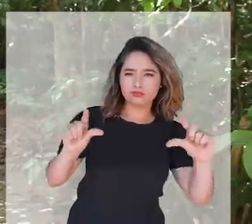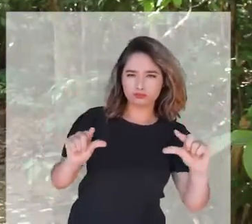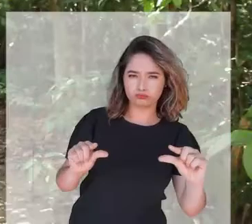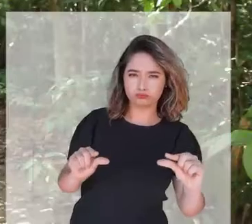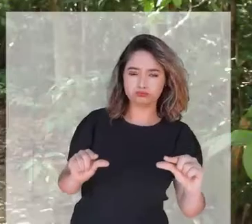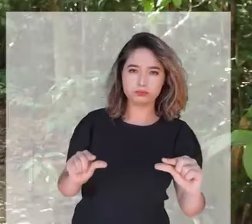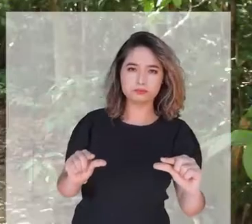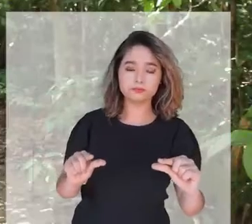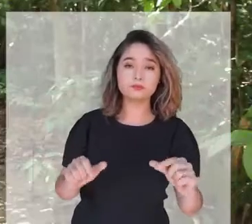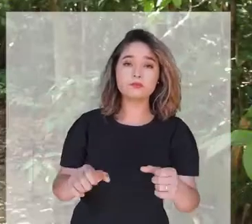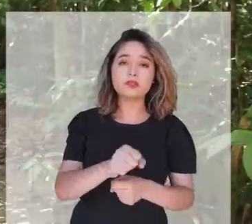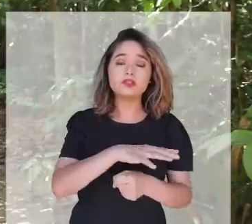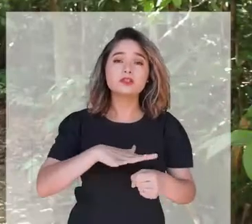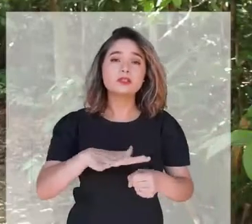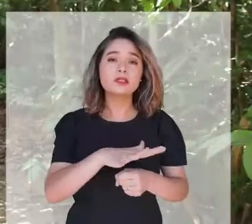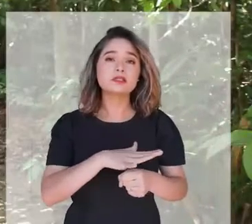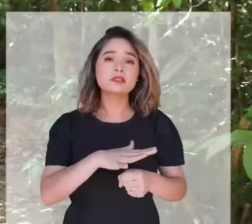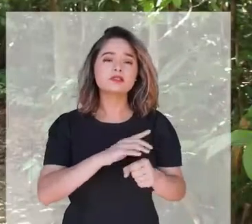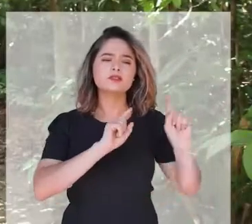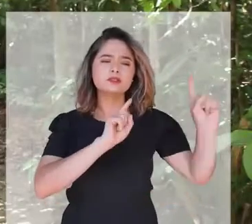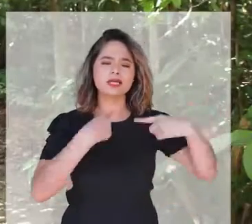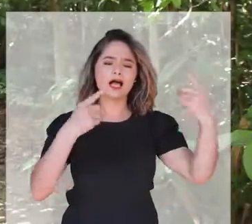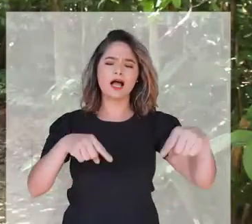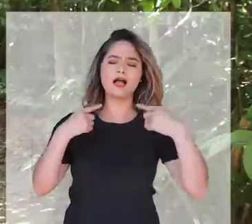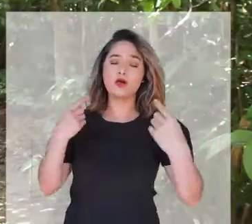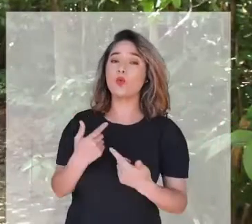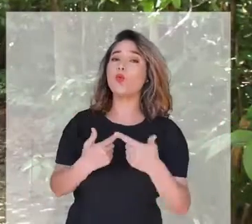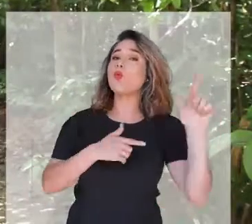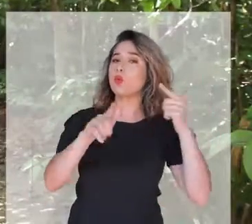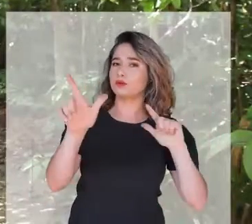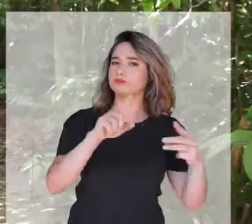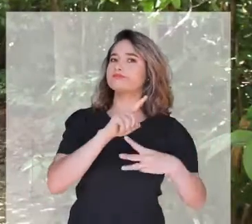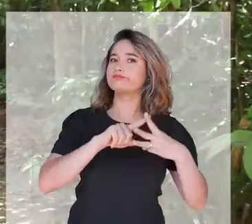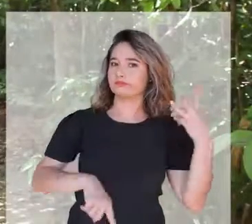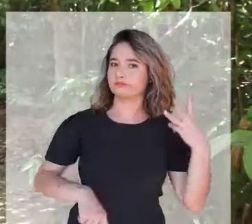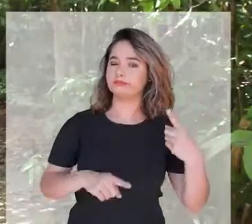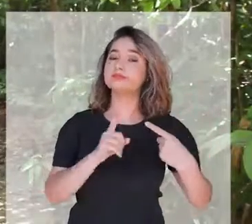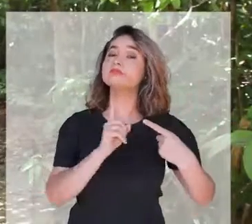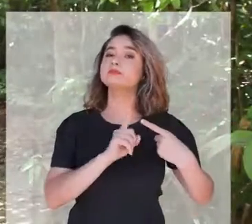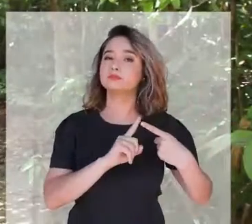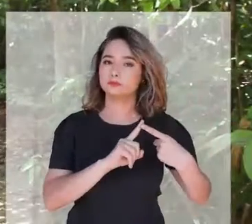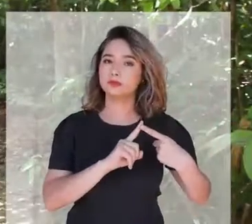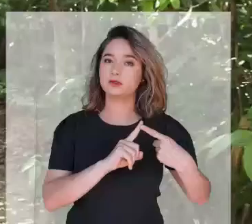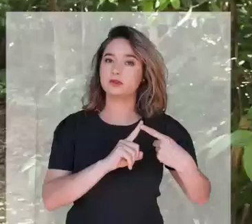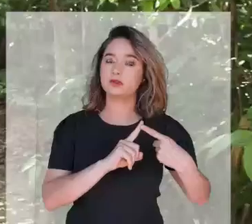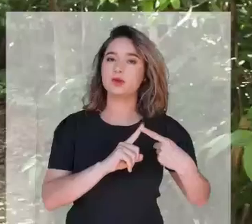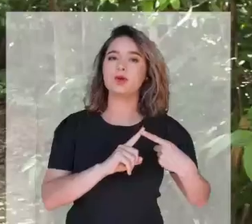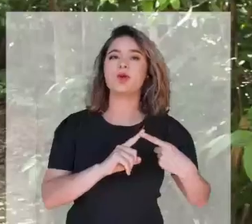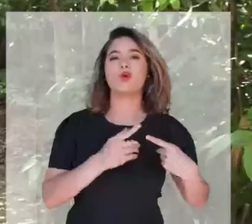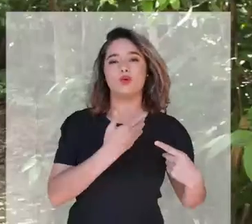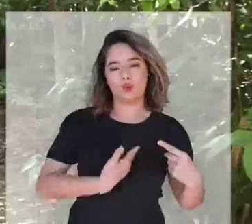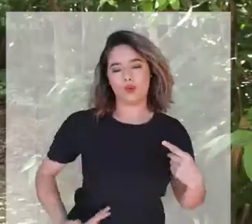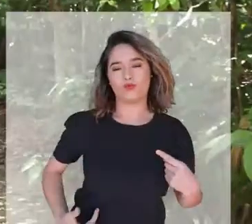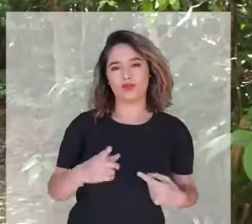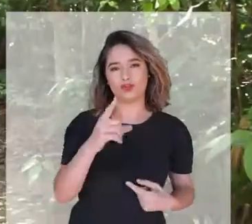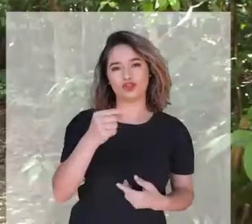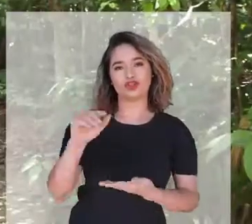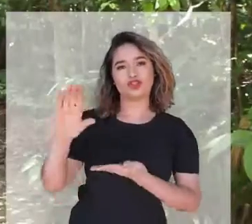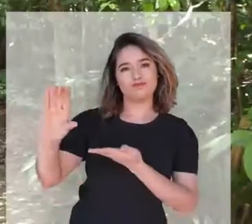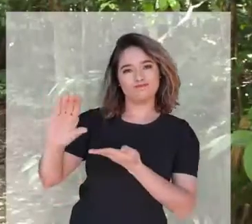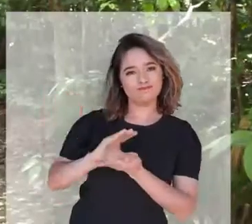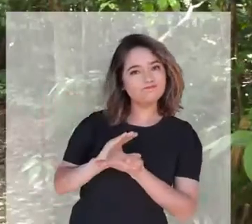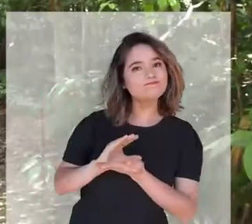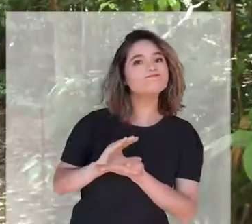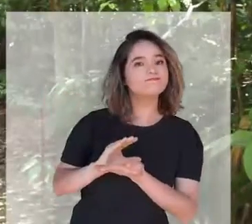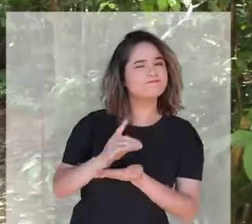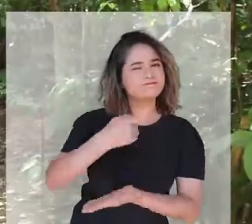vem sendo reduzida. Então, nós precisamos ser bastante criativos de procurar, afinal de contas,